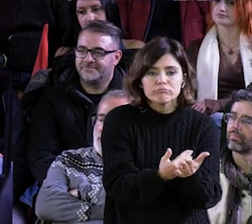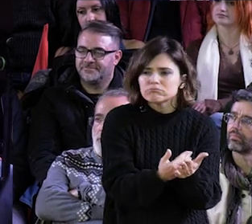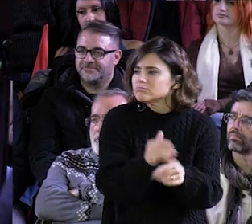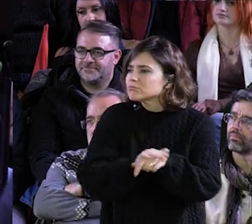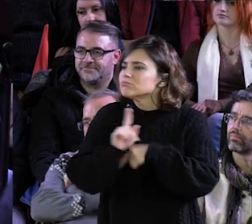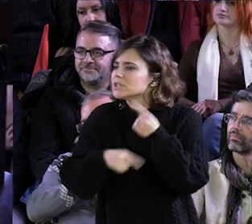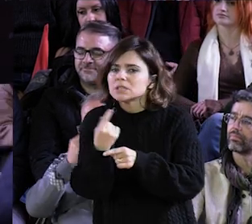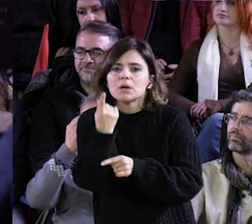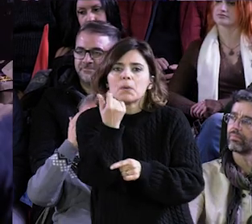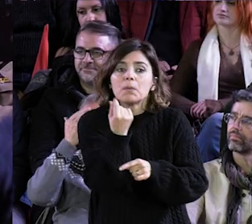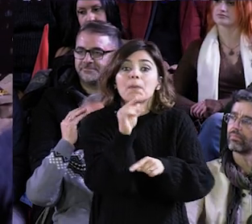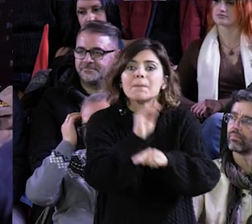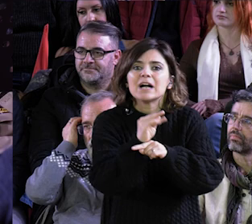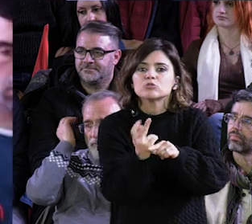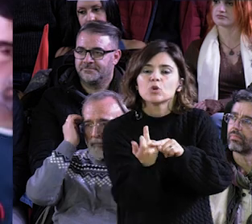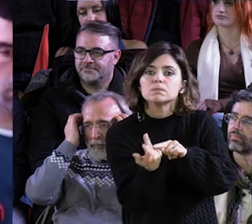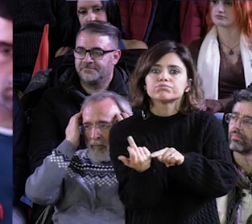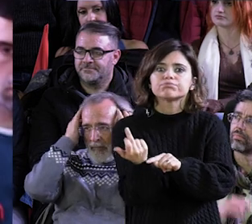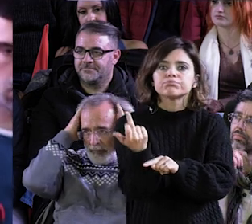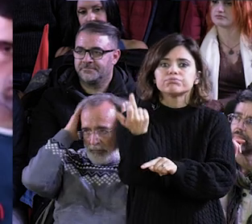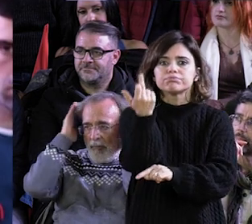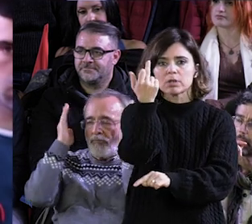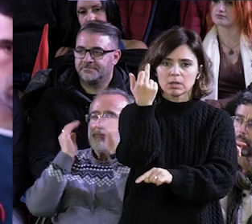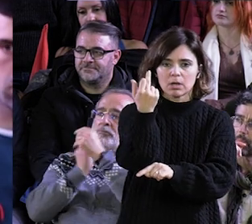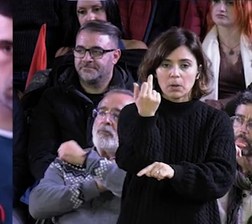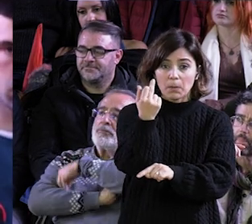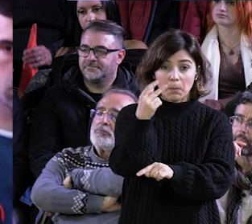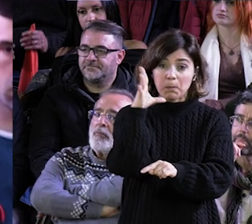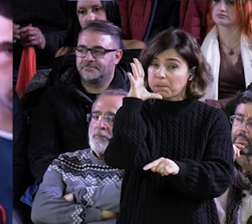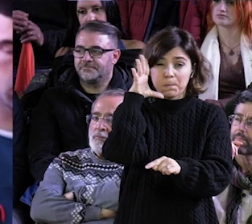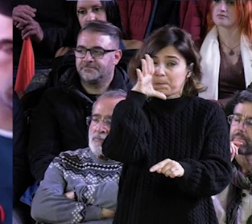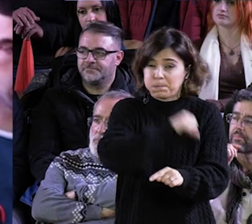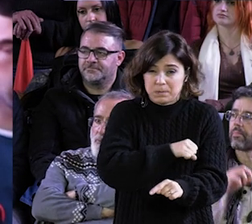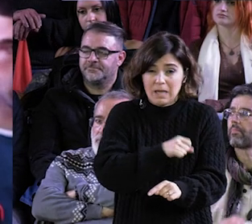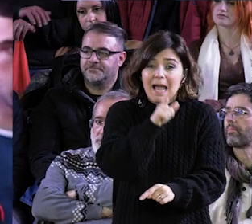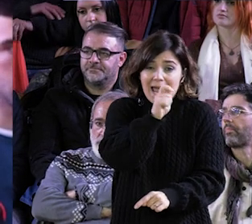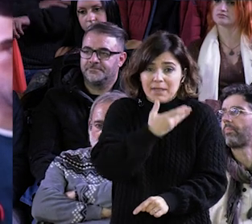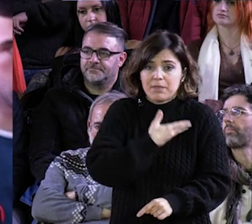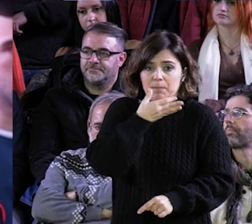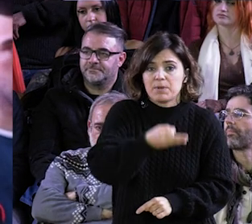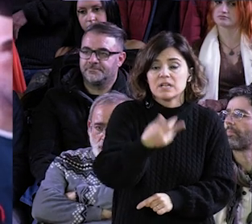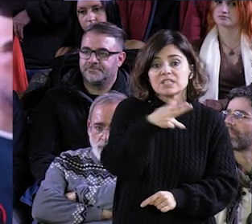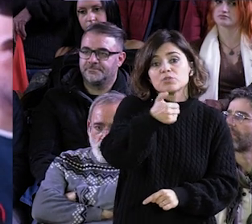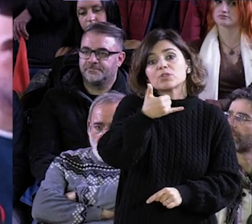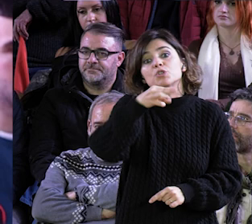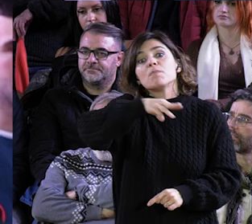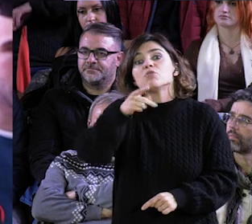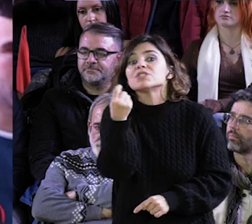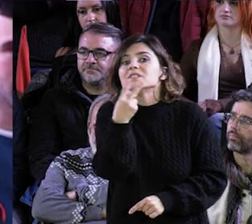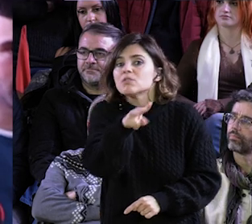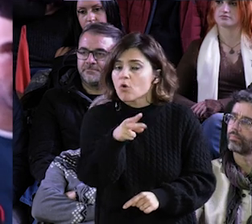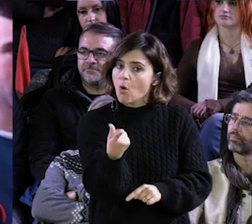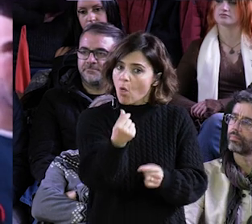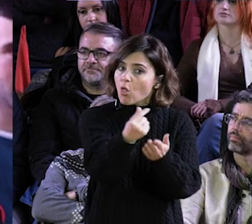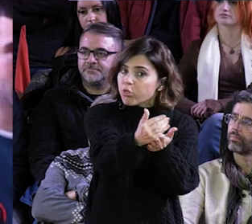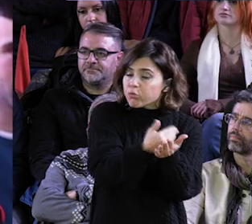de juros abusivas que muitos de nós pagamos. A EDP teve 952 milhões de euros de lucros, mais